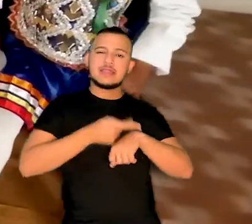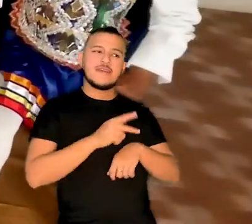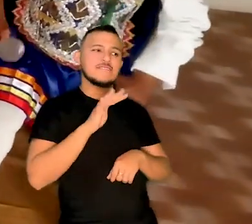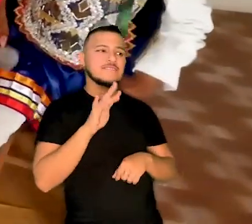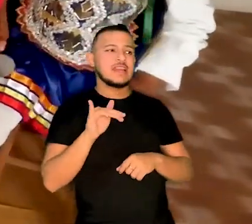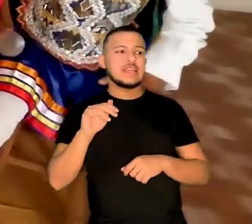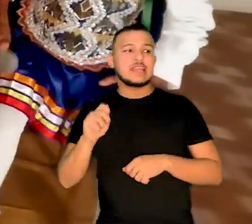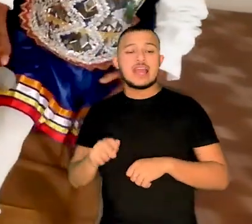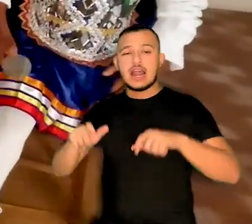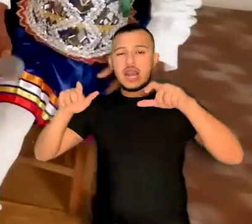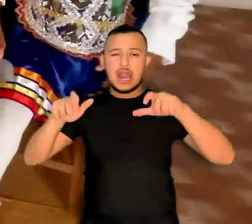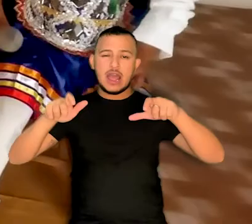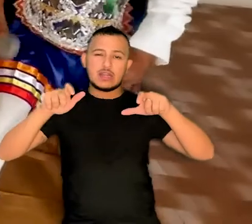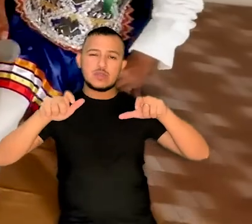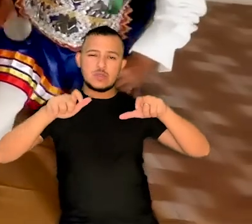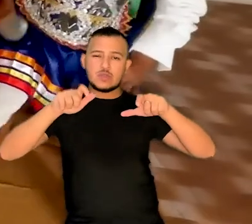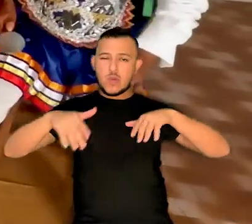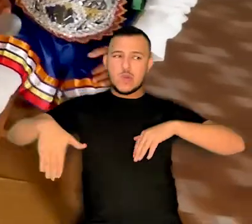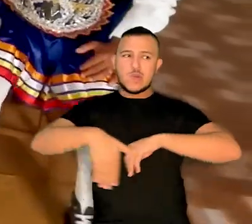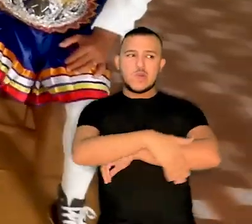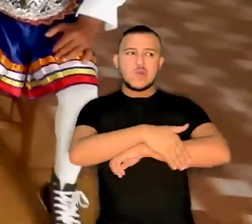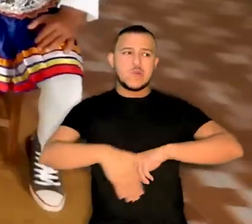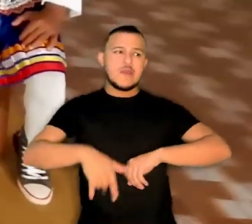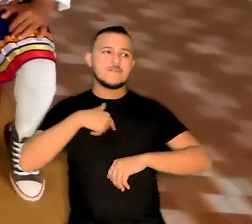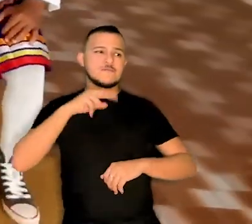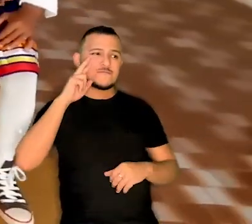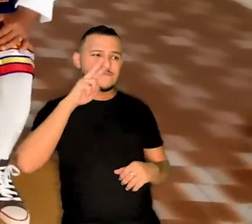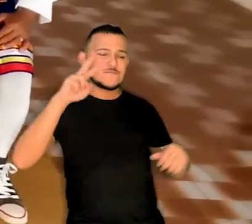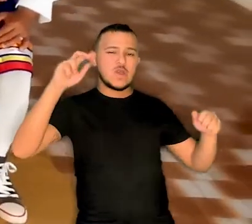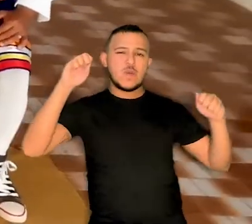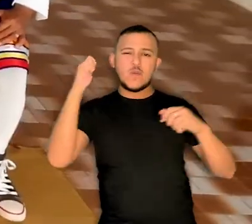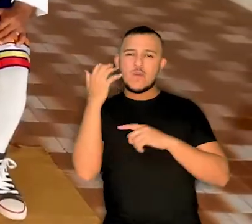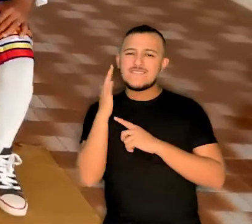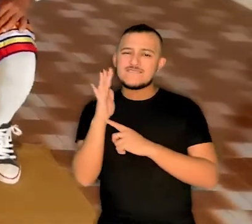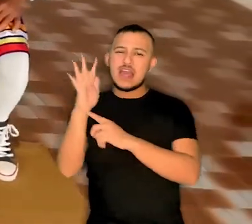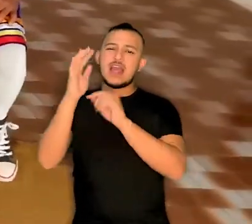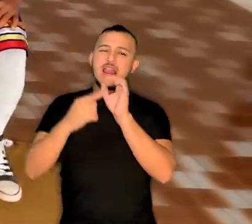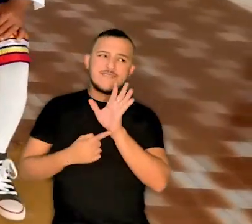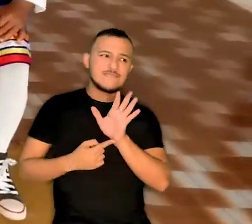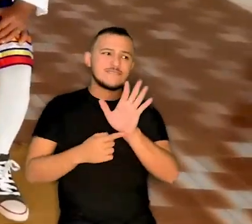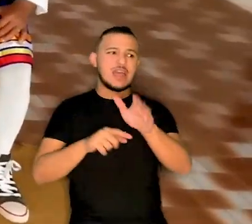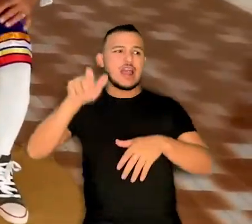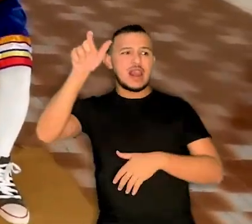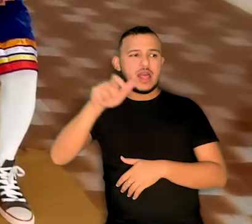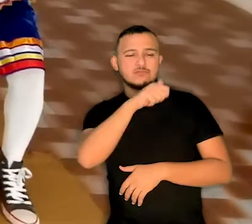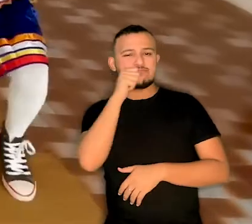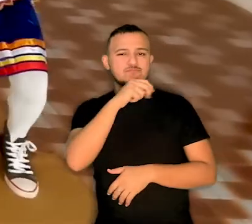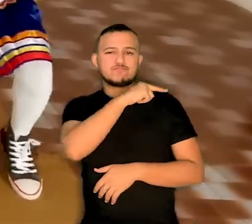papateira. Lá na ladeira eu vi o casa dela, que é de Nossa Senhora da